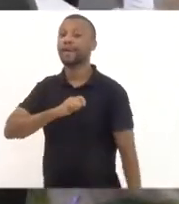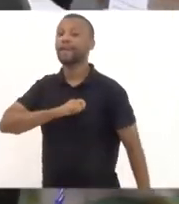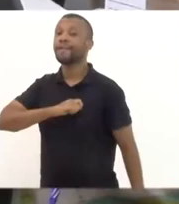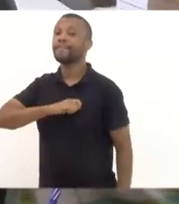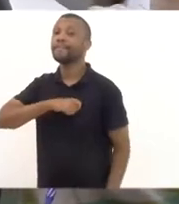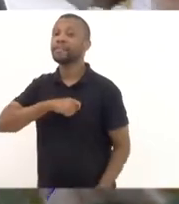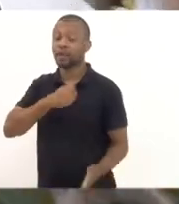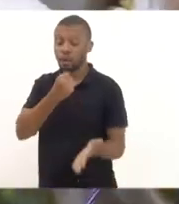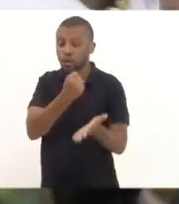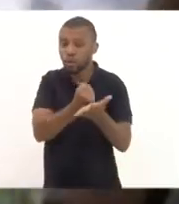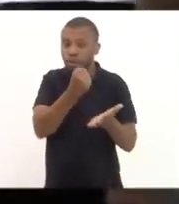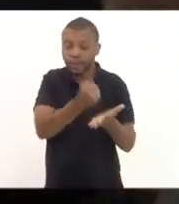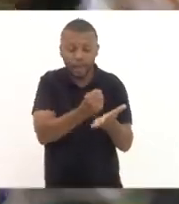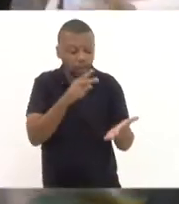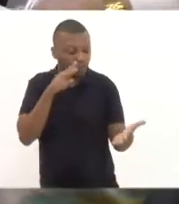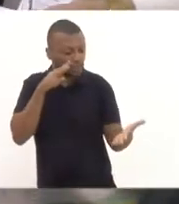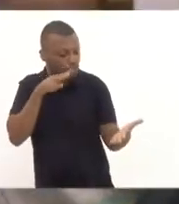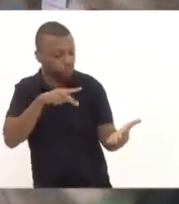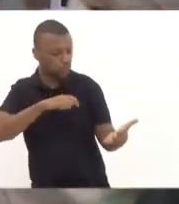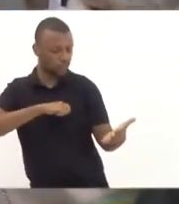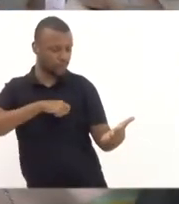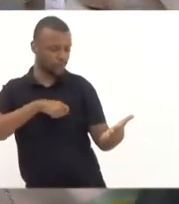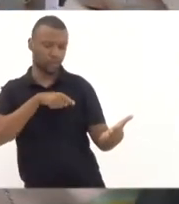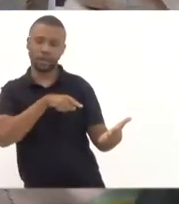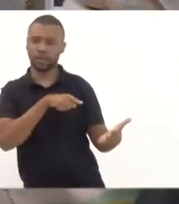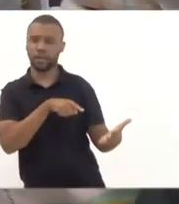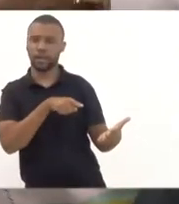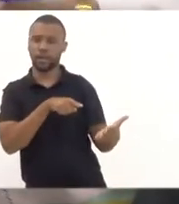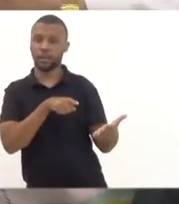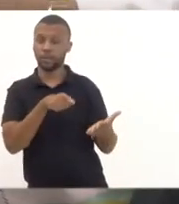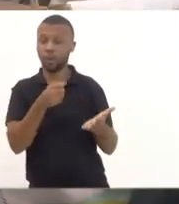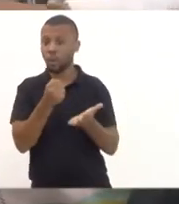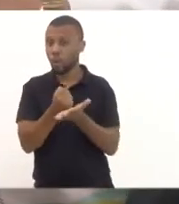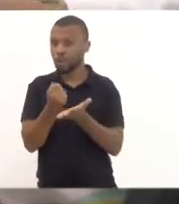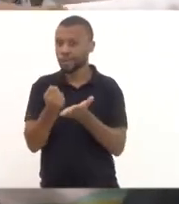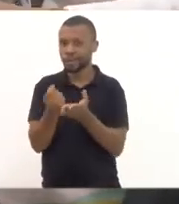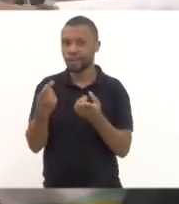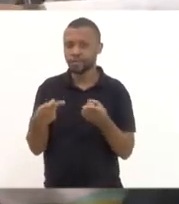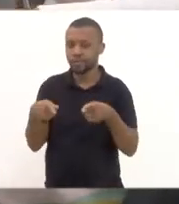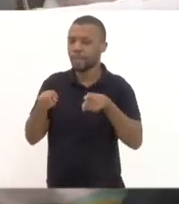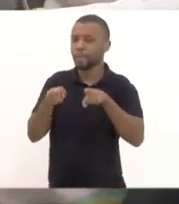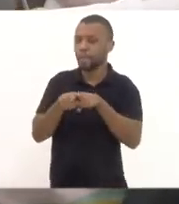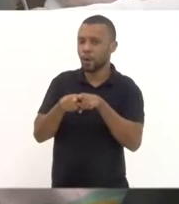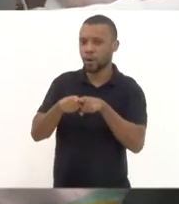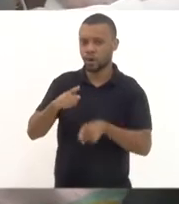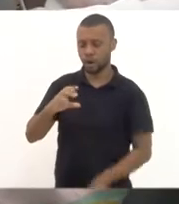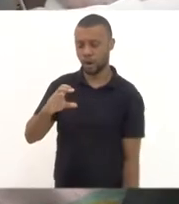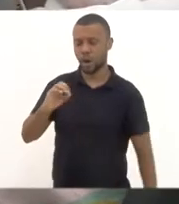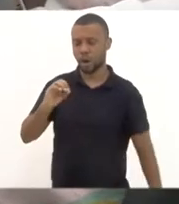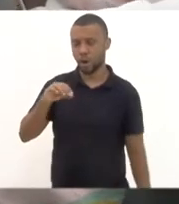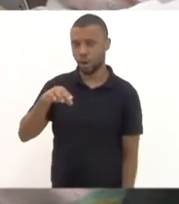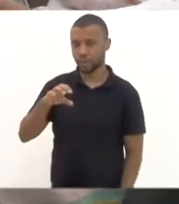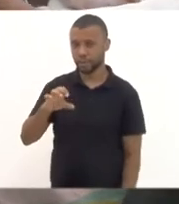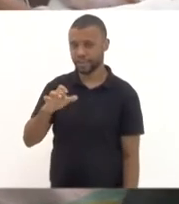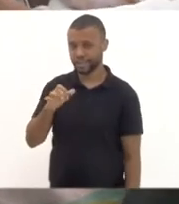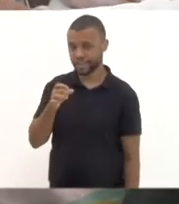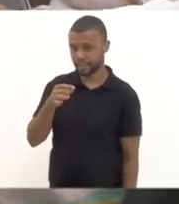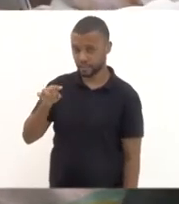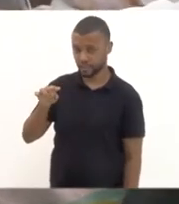contrato e contrato de concessão tem três partes o Executivo